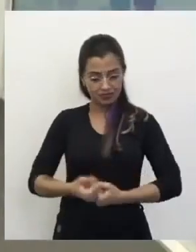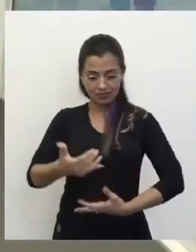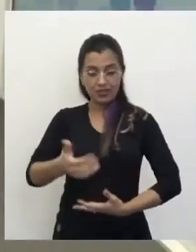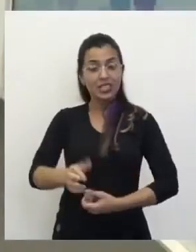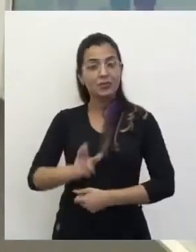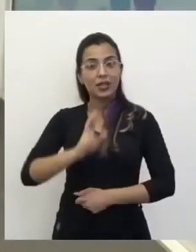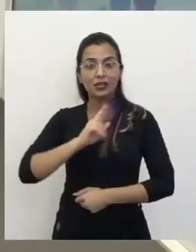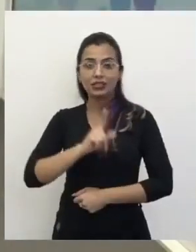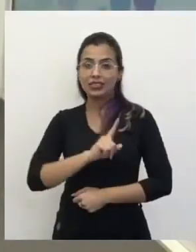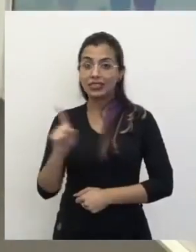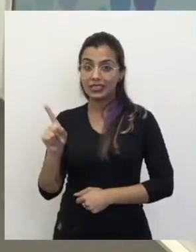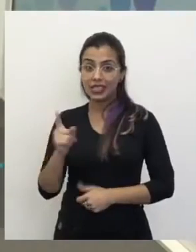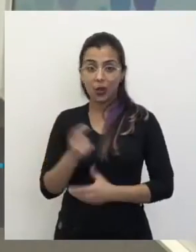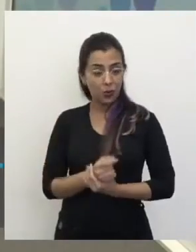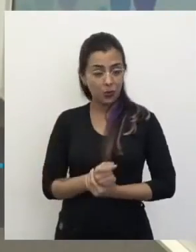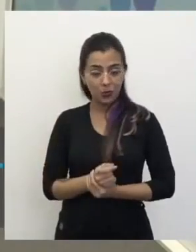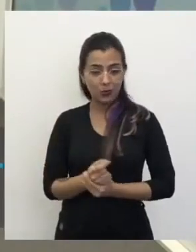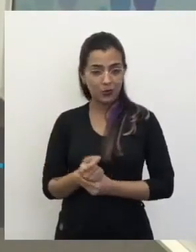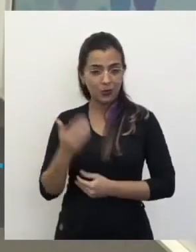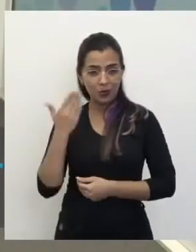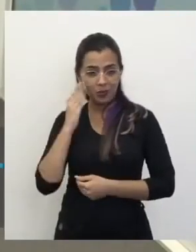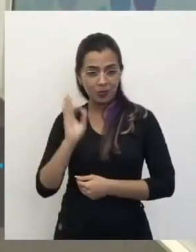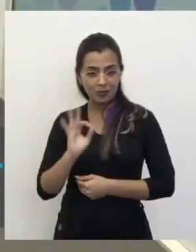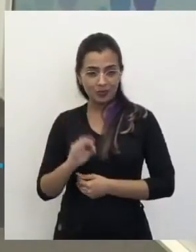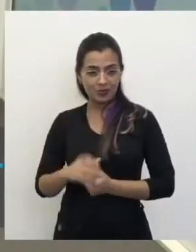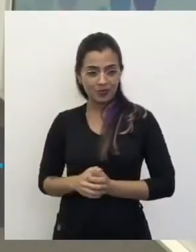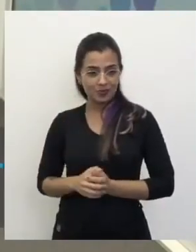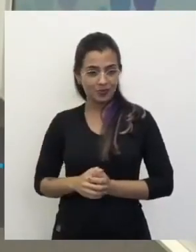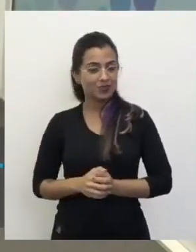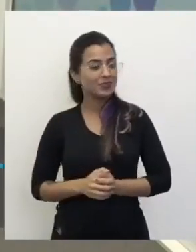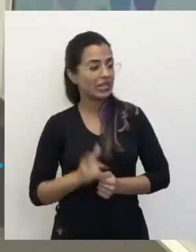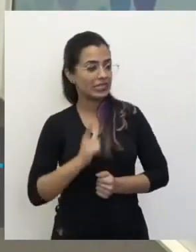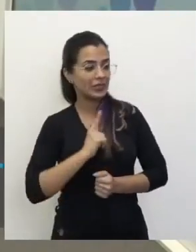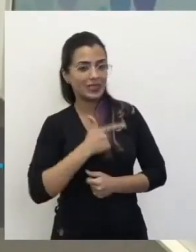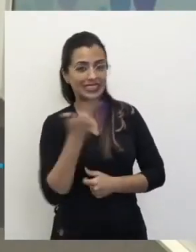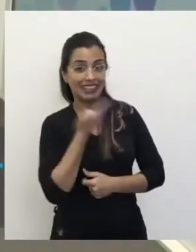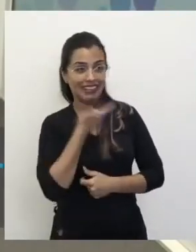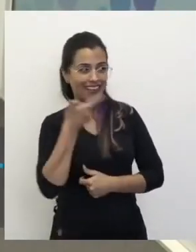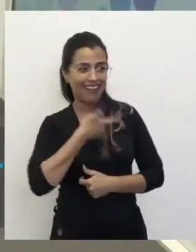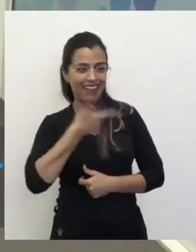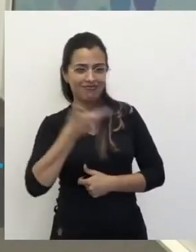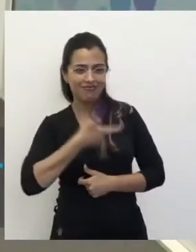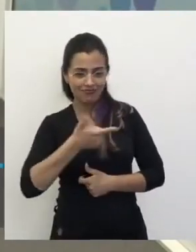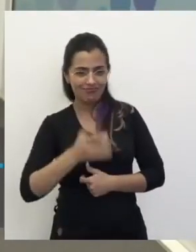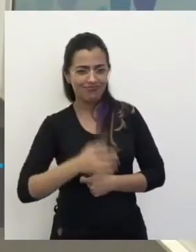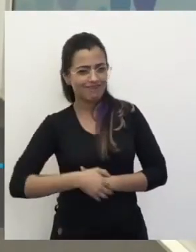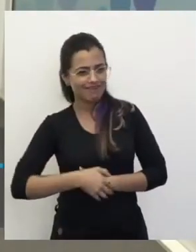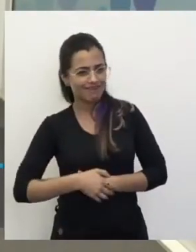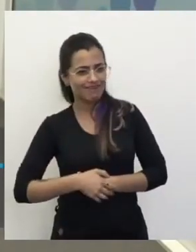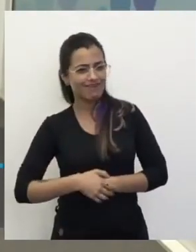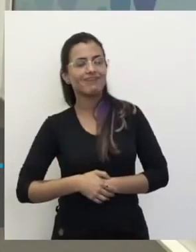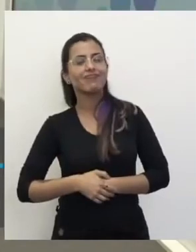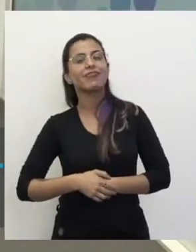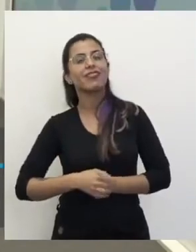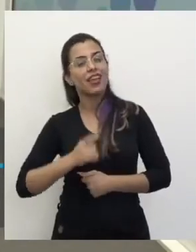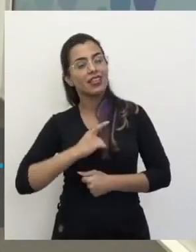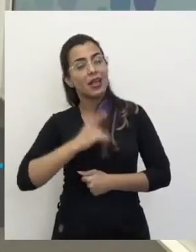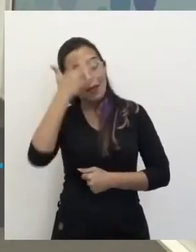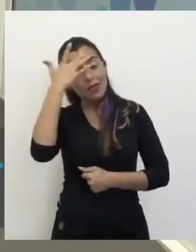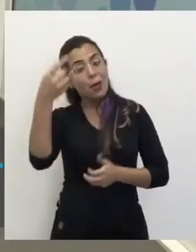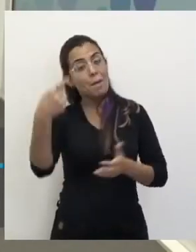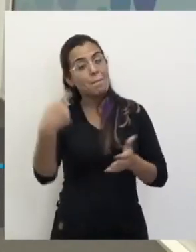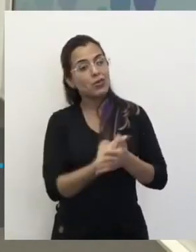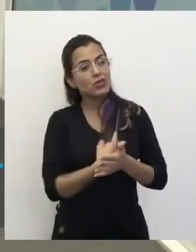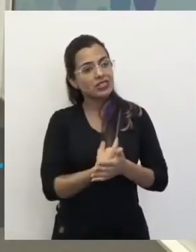entendendo. Nope. O pessoal respondendo que não está entendendo. Ai, tem gente no kkkk. O quê? Gente. Ai, tem gente perguntando, será